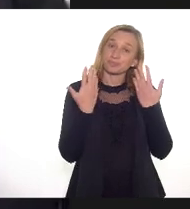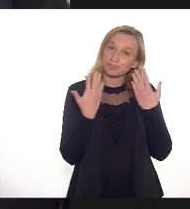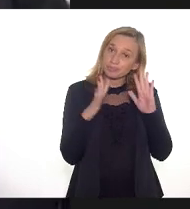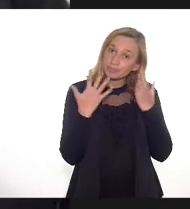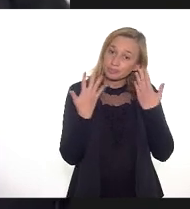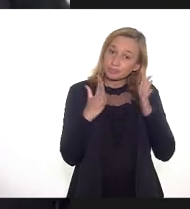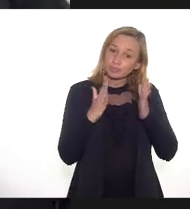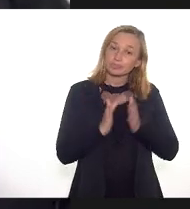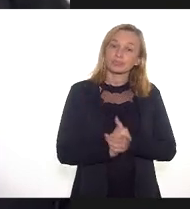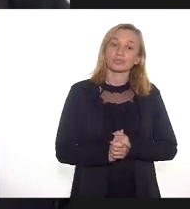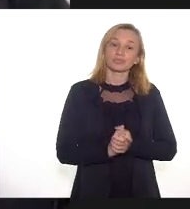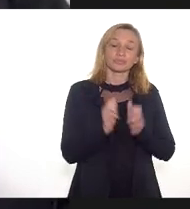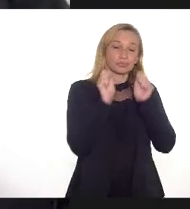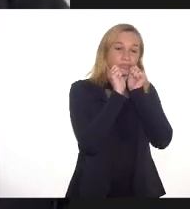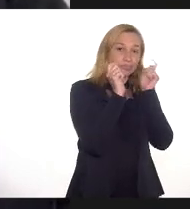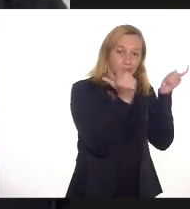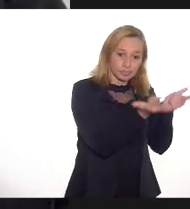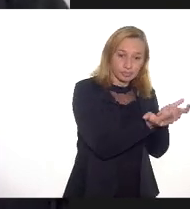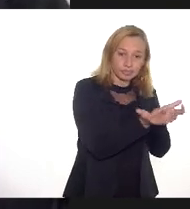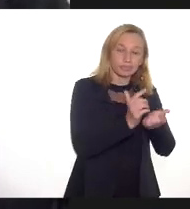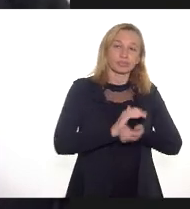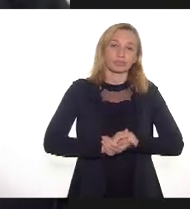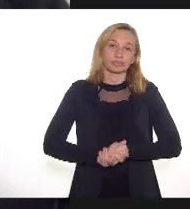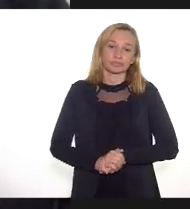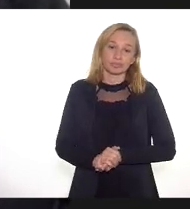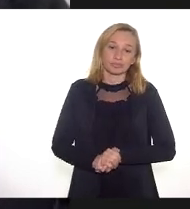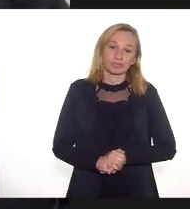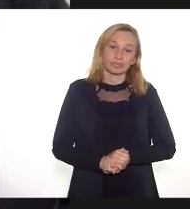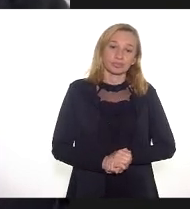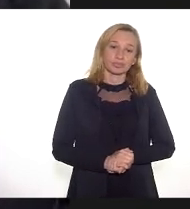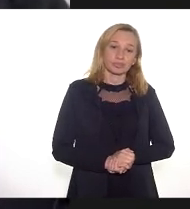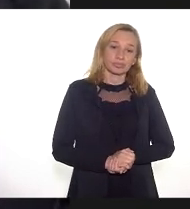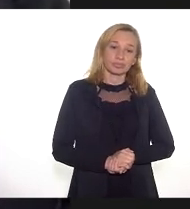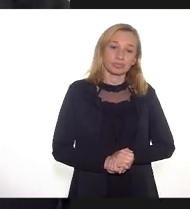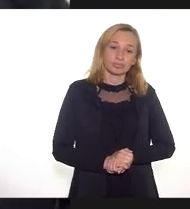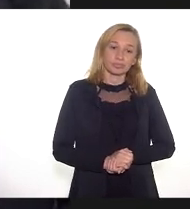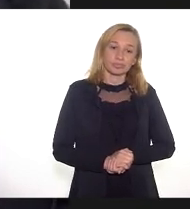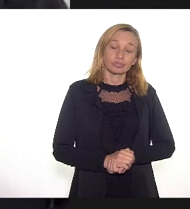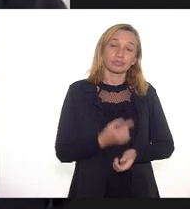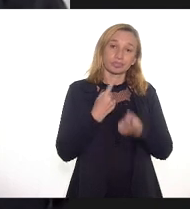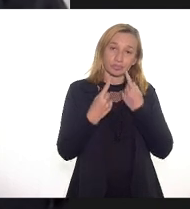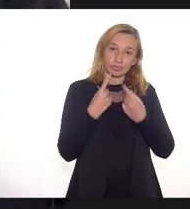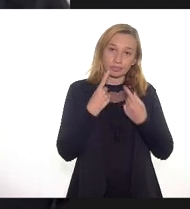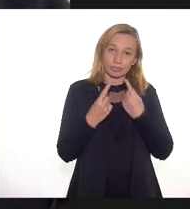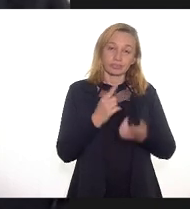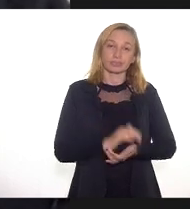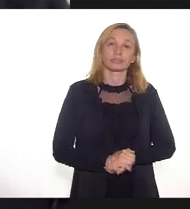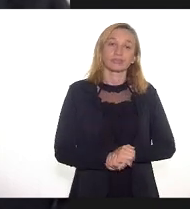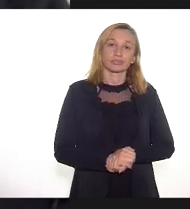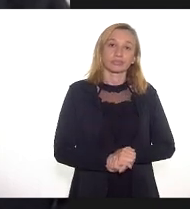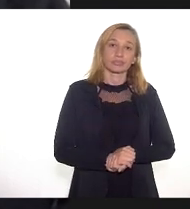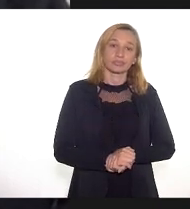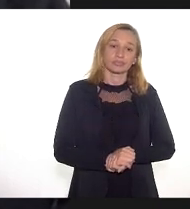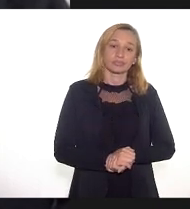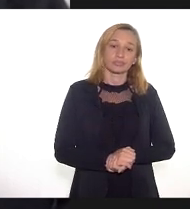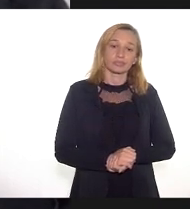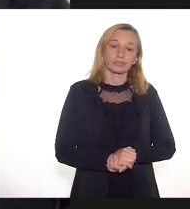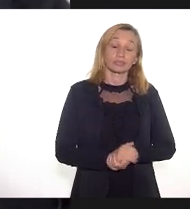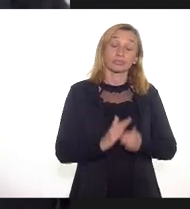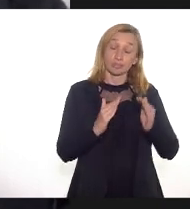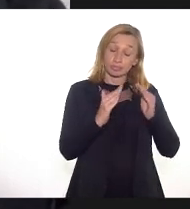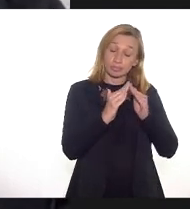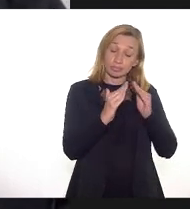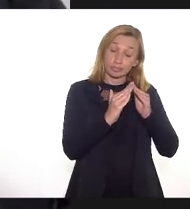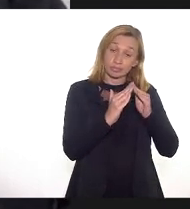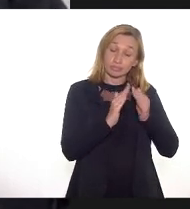parabenizar a Assembleia Legislativa por ter promovido o debate. Essa daqui é uma